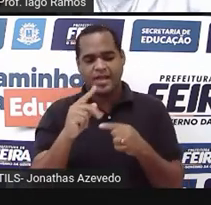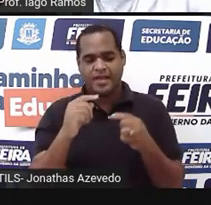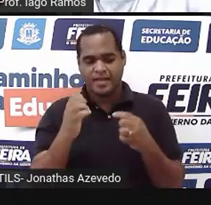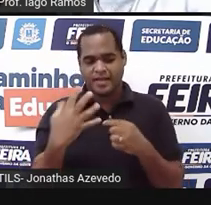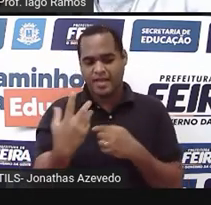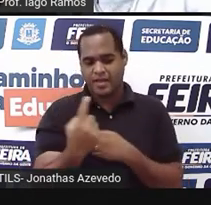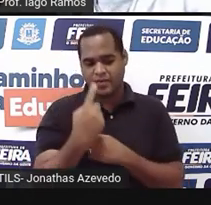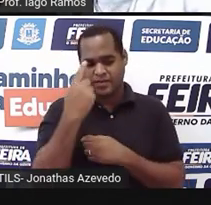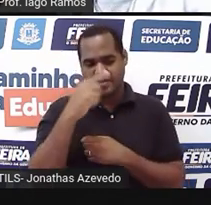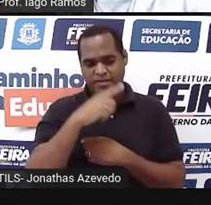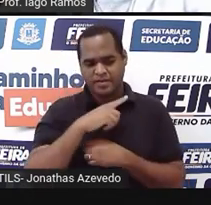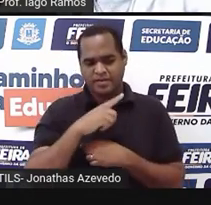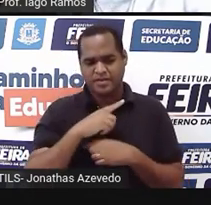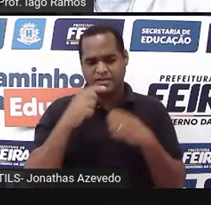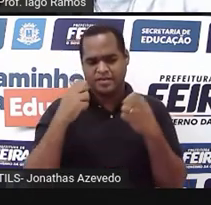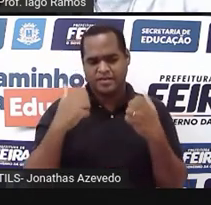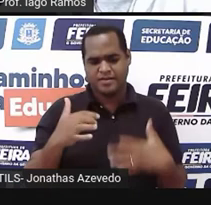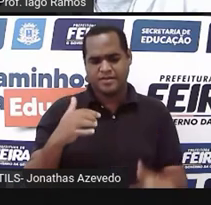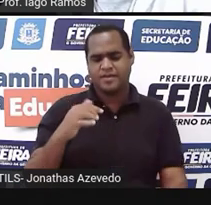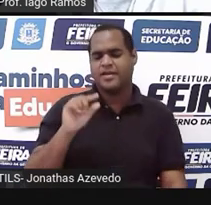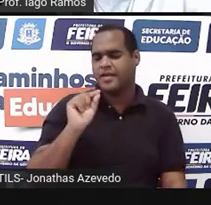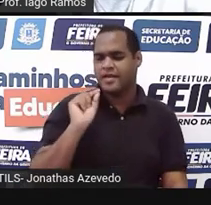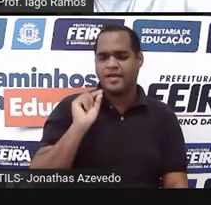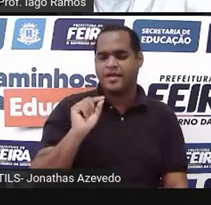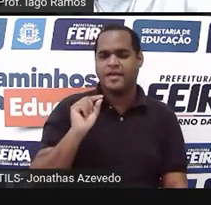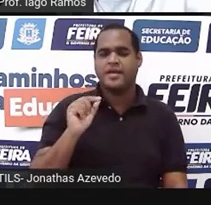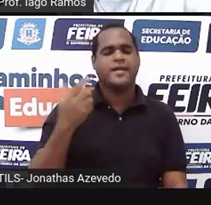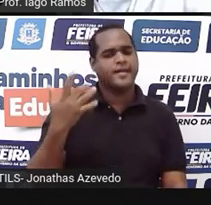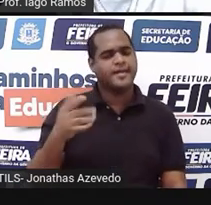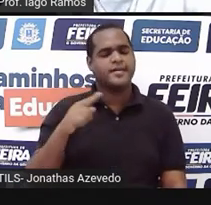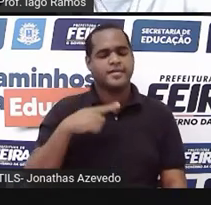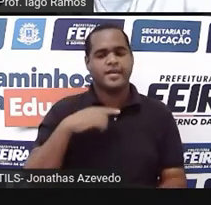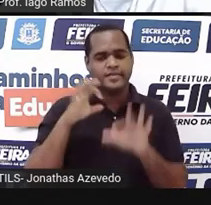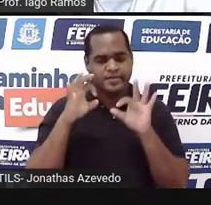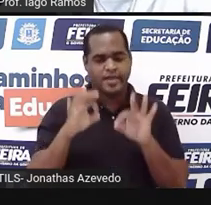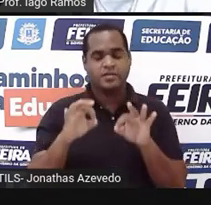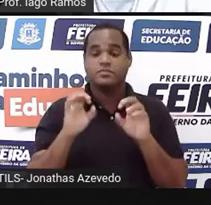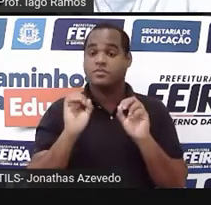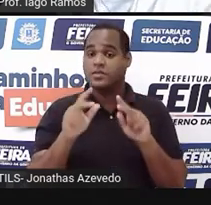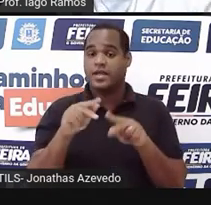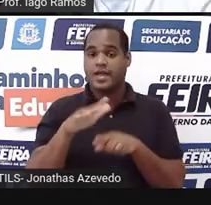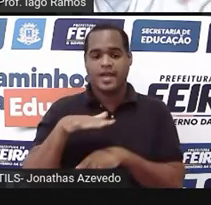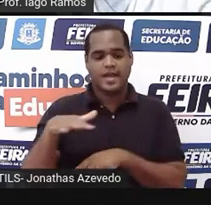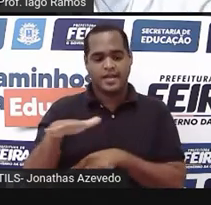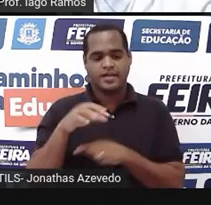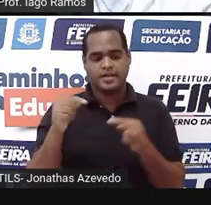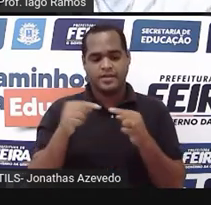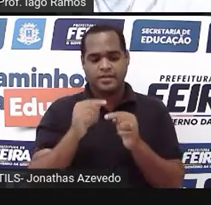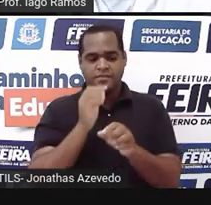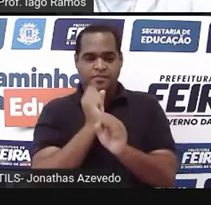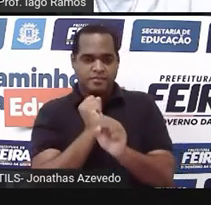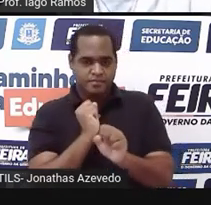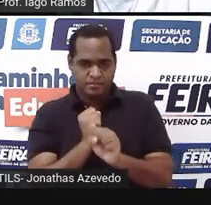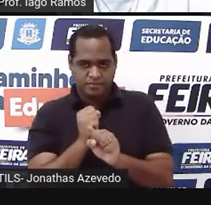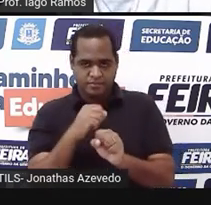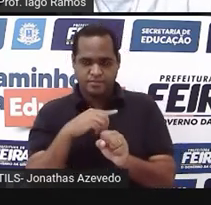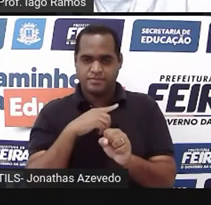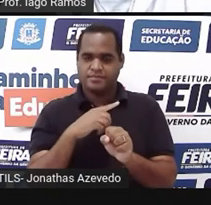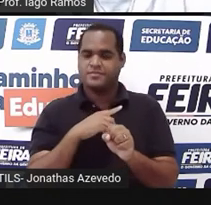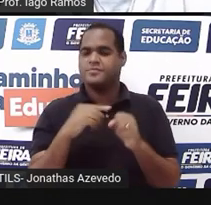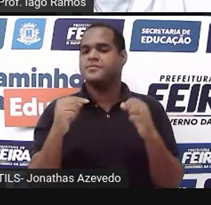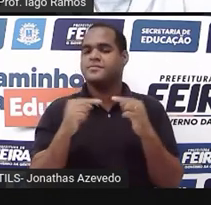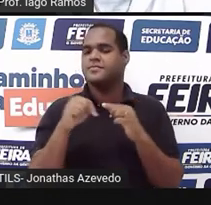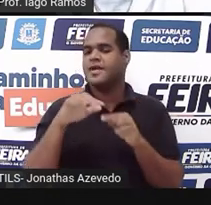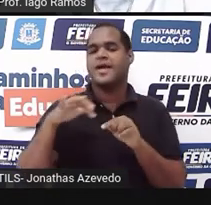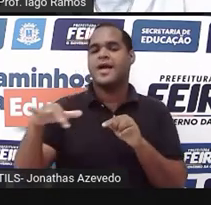trapézio Tá certo tá ali só uma área do trapézio é a soma dessas duas áreas dos